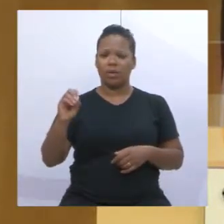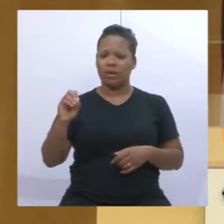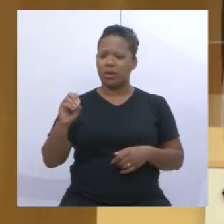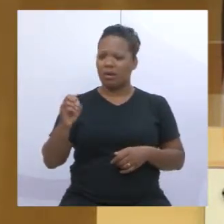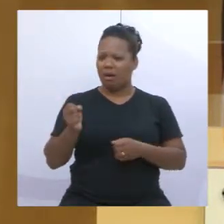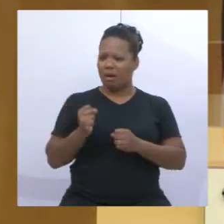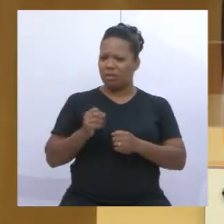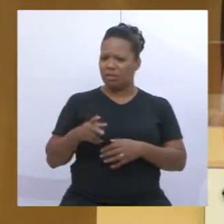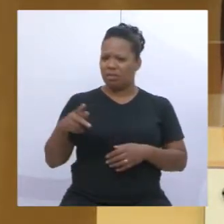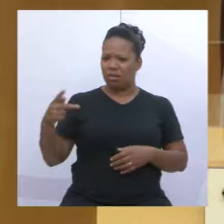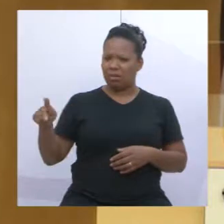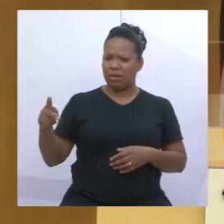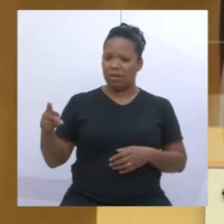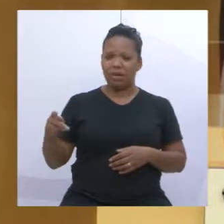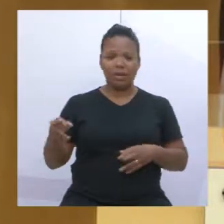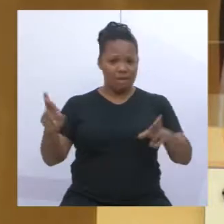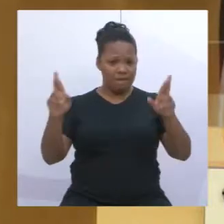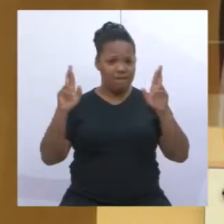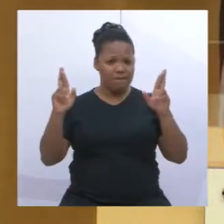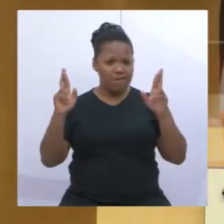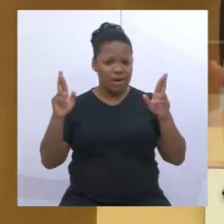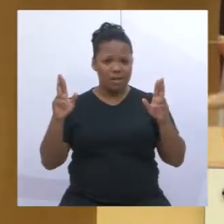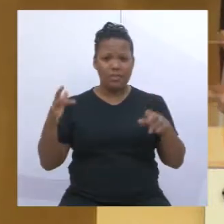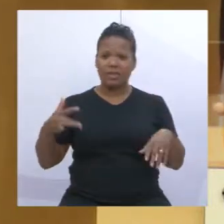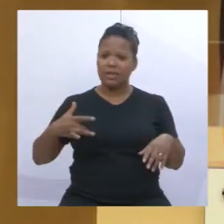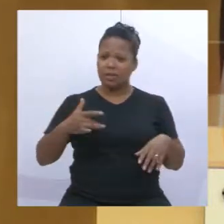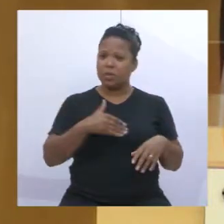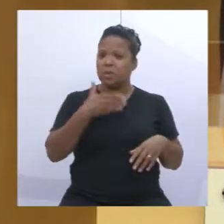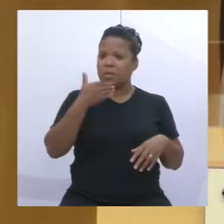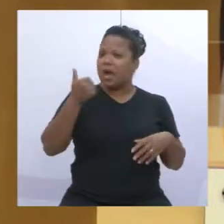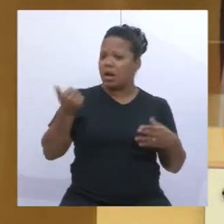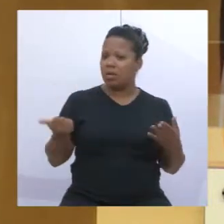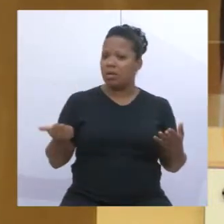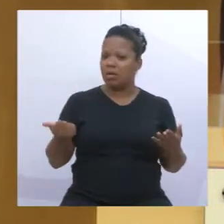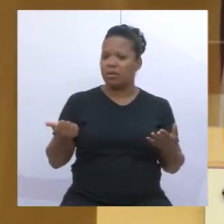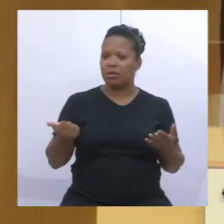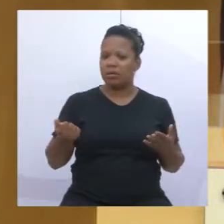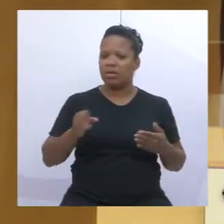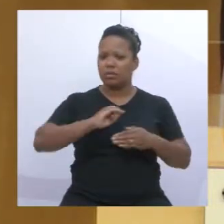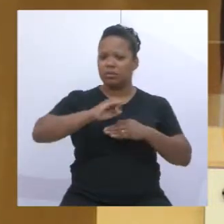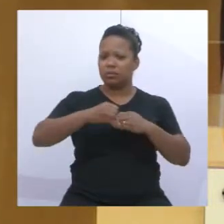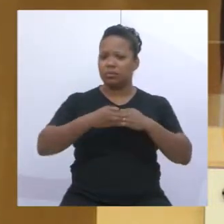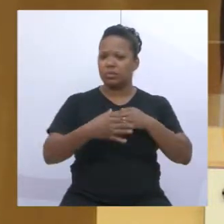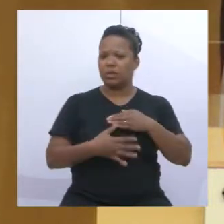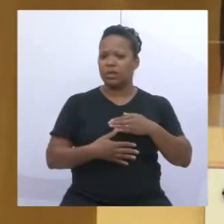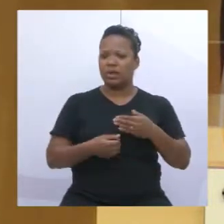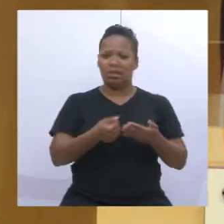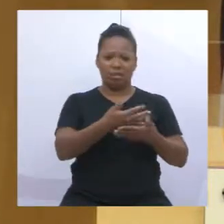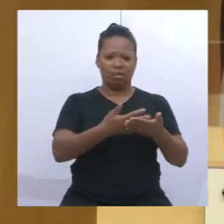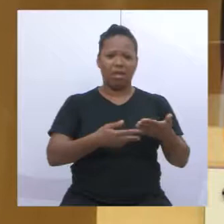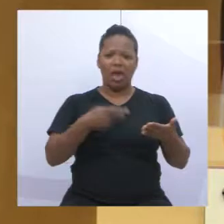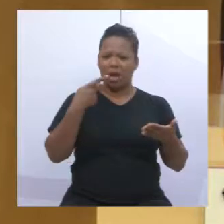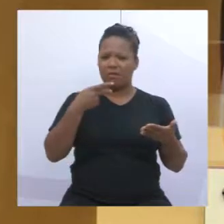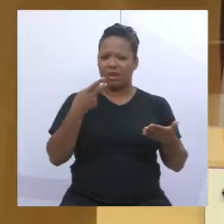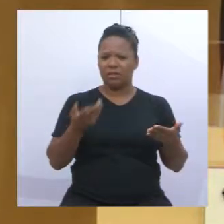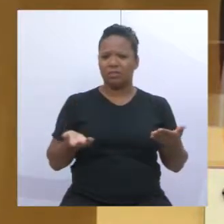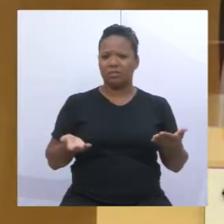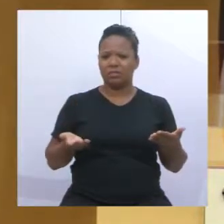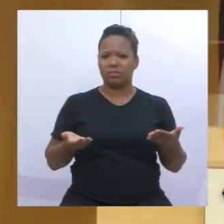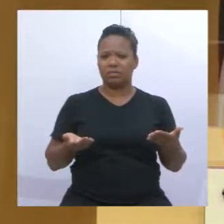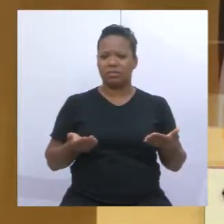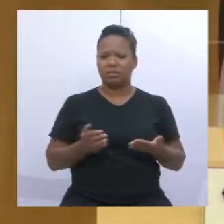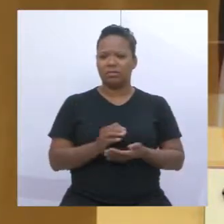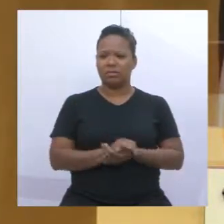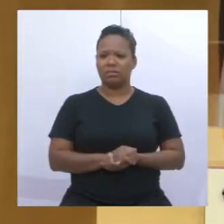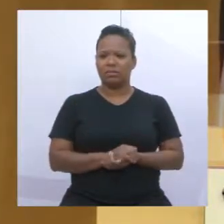gente está trabalhando firme para melhorar a saúde. E algumas justificativas que se colocou aqui, eu não